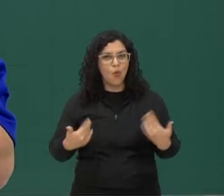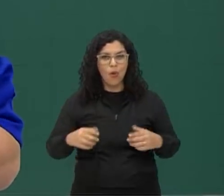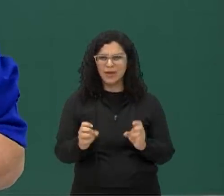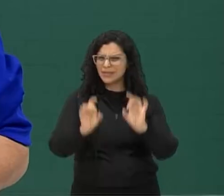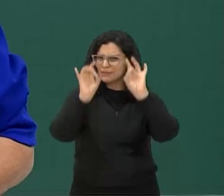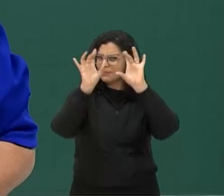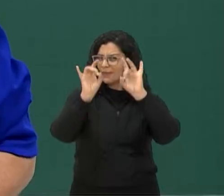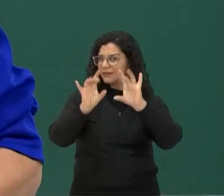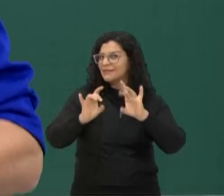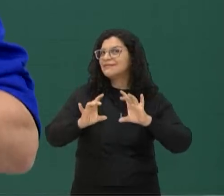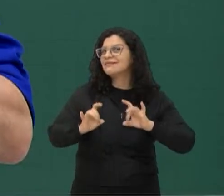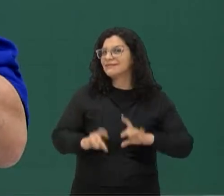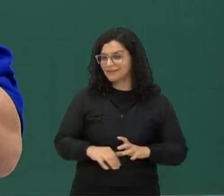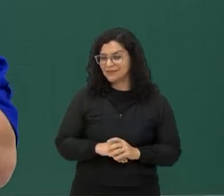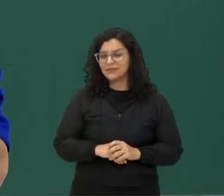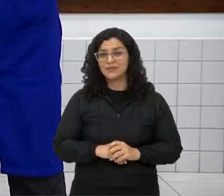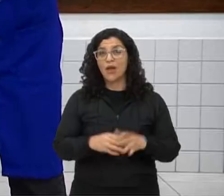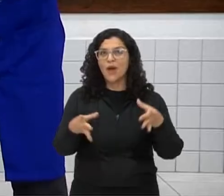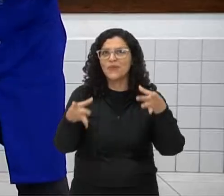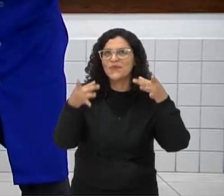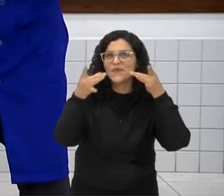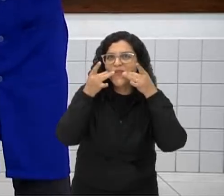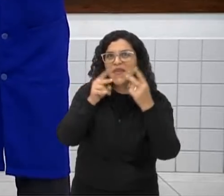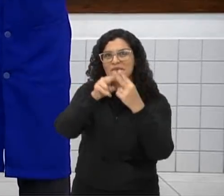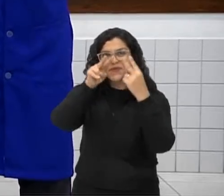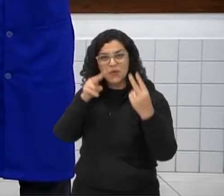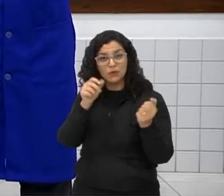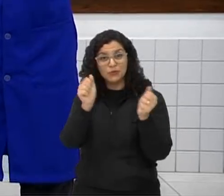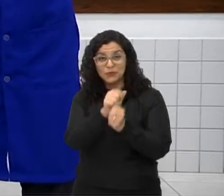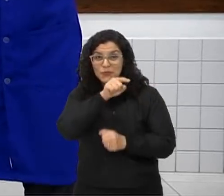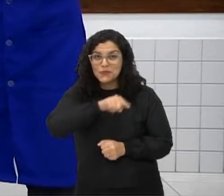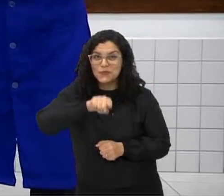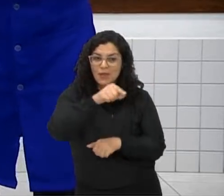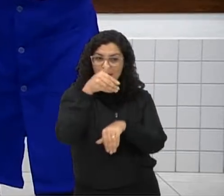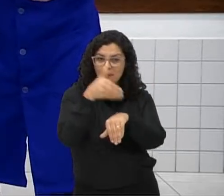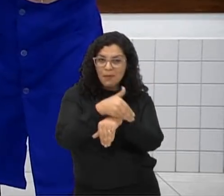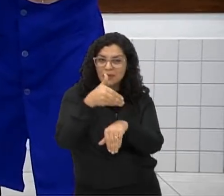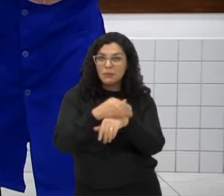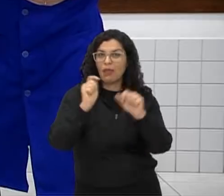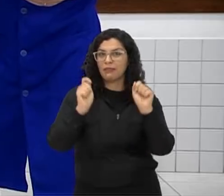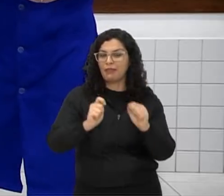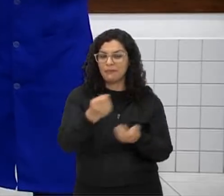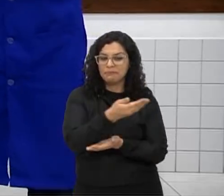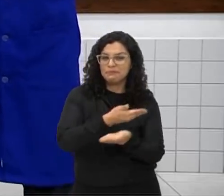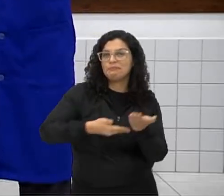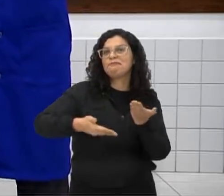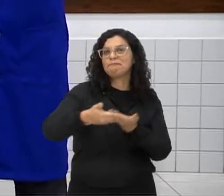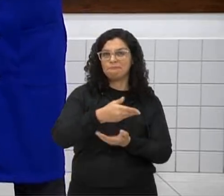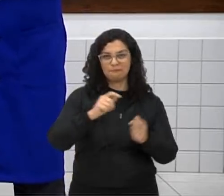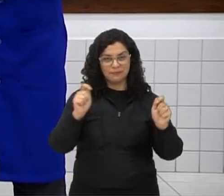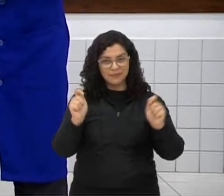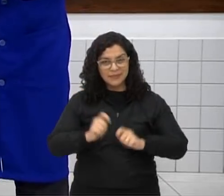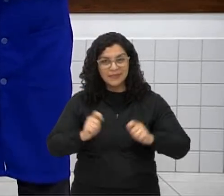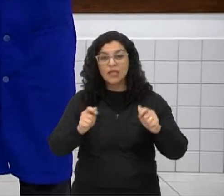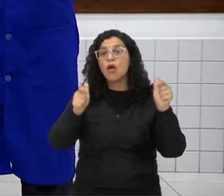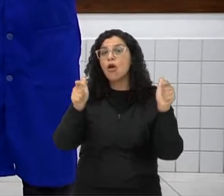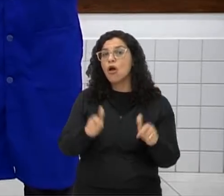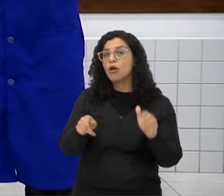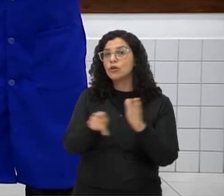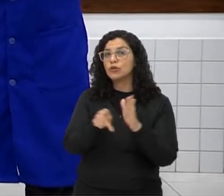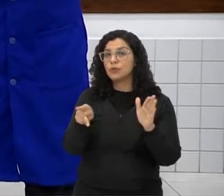totalmente especial, ao vivo, com vocês podendo interagir conosco através